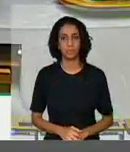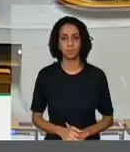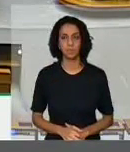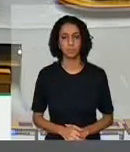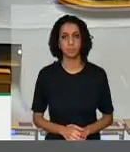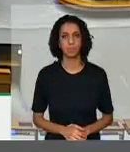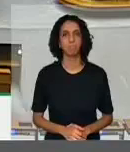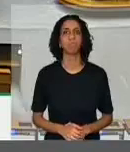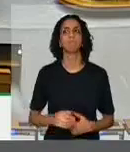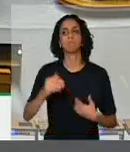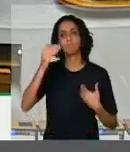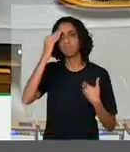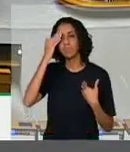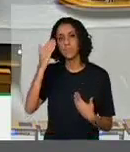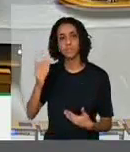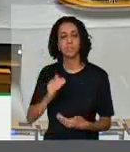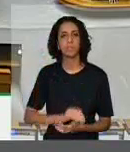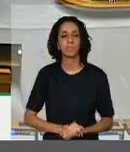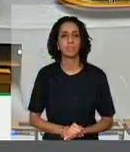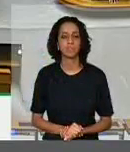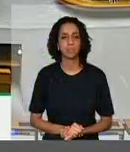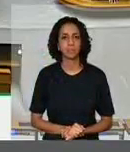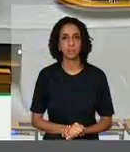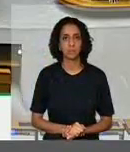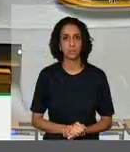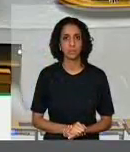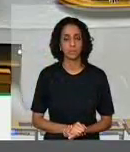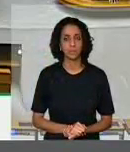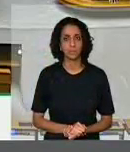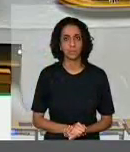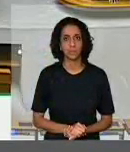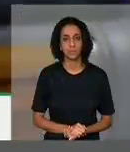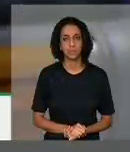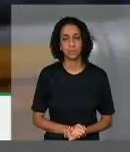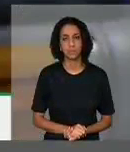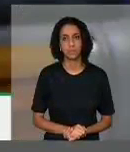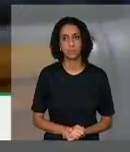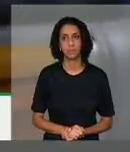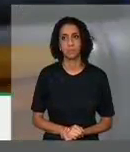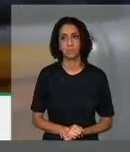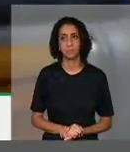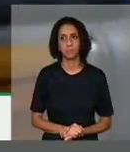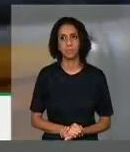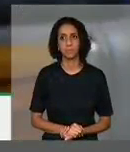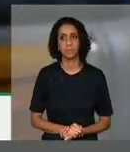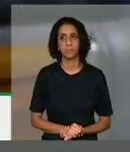favor, obrigado, um minuto. Obrigado, presidente. O que foi anunciado pela Petrobras,